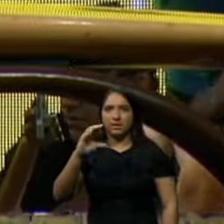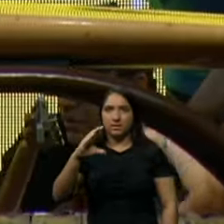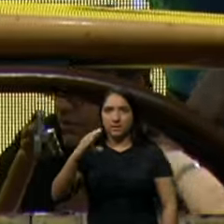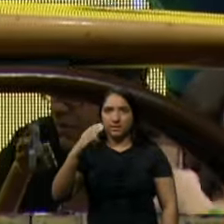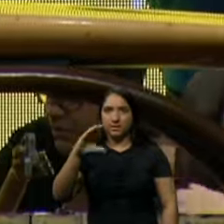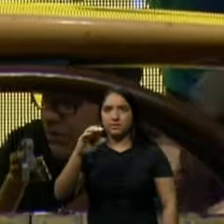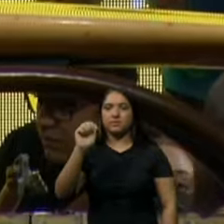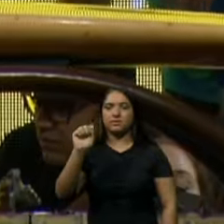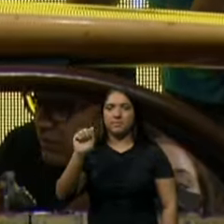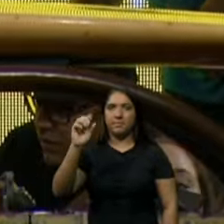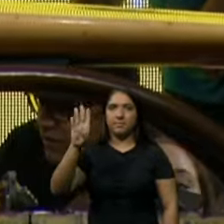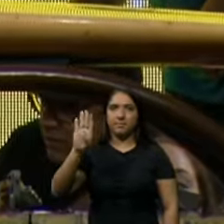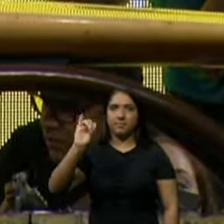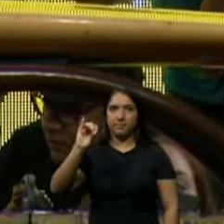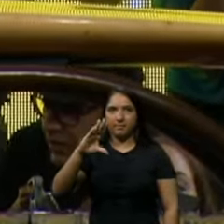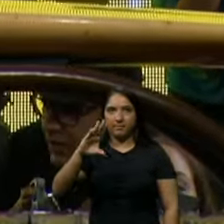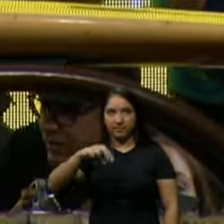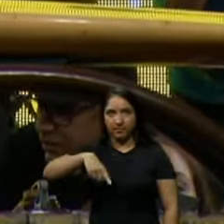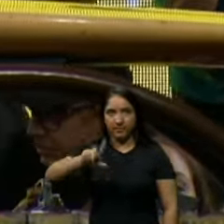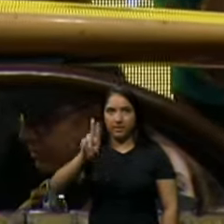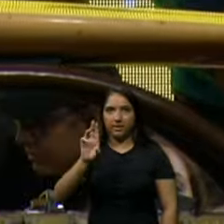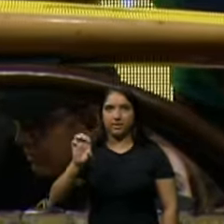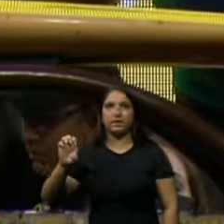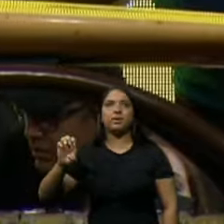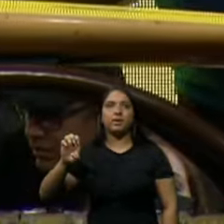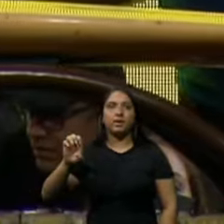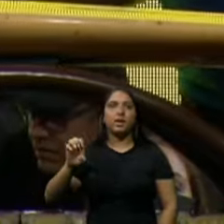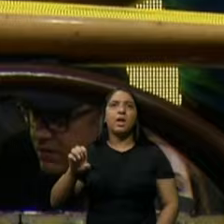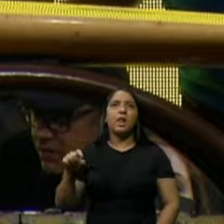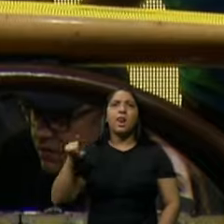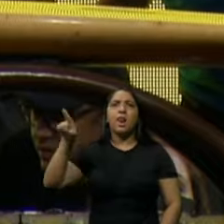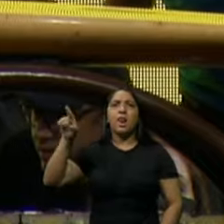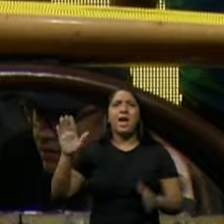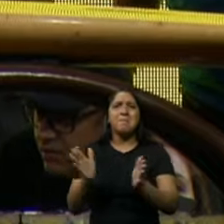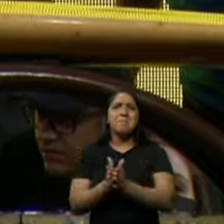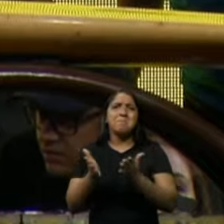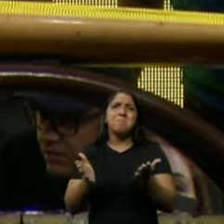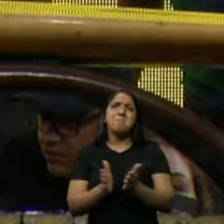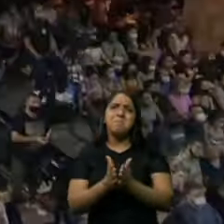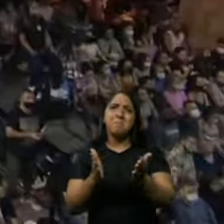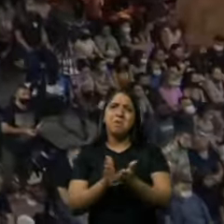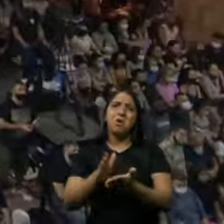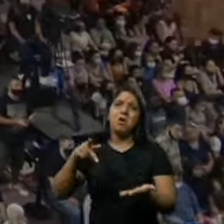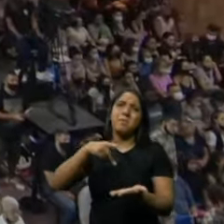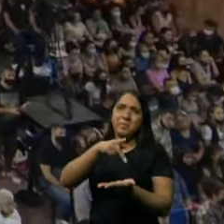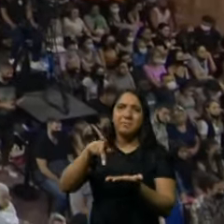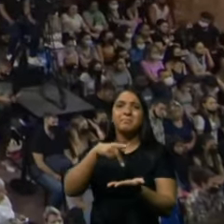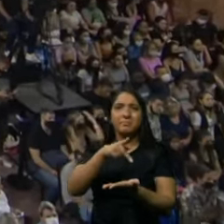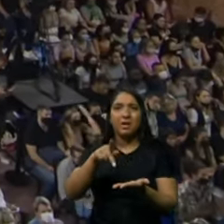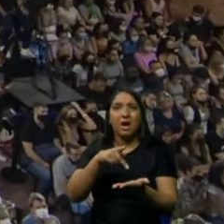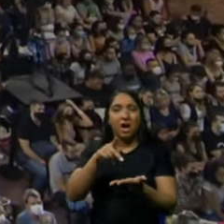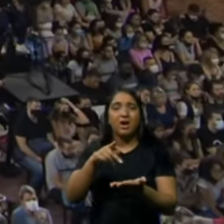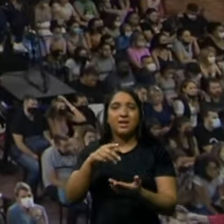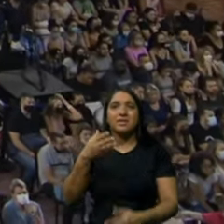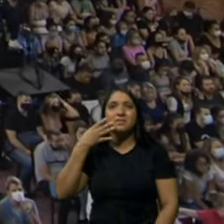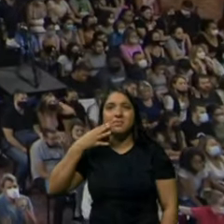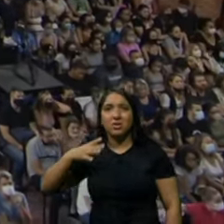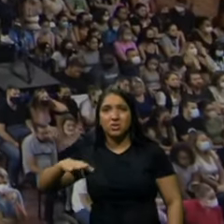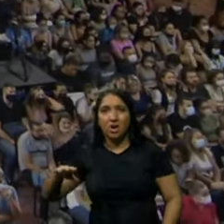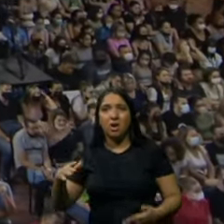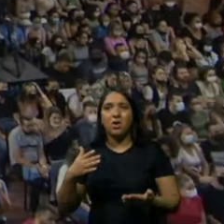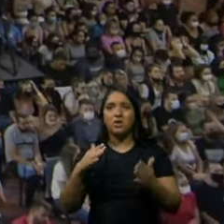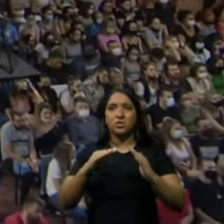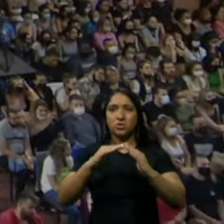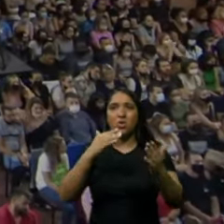Moçambique um dos cinco países mais pobres do mundo onde a educação primária que a gente conhece desde o infantil até o 5º ano